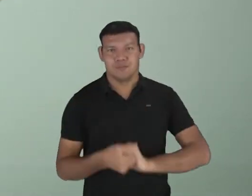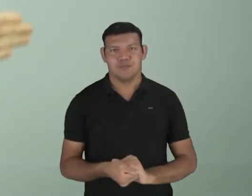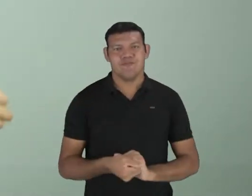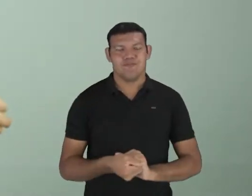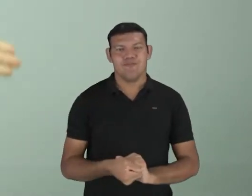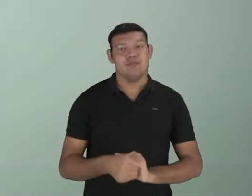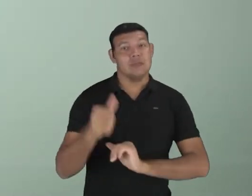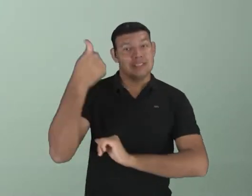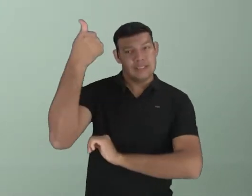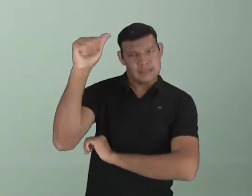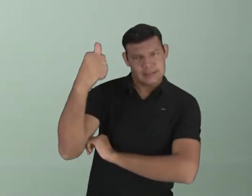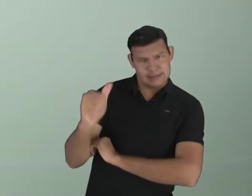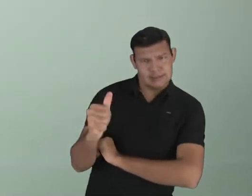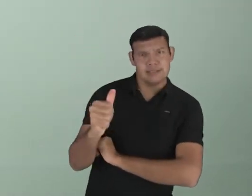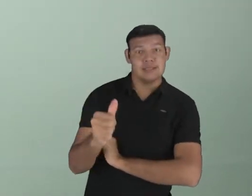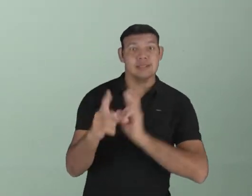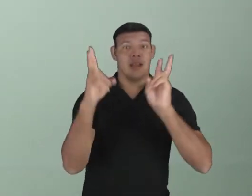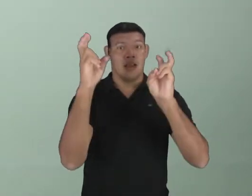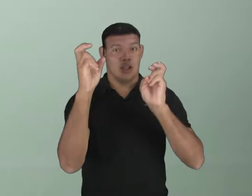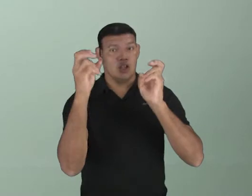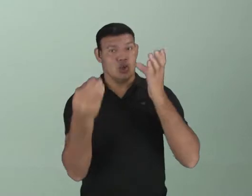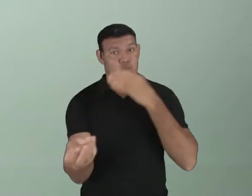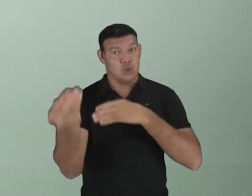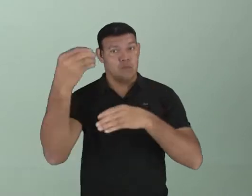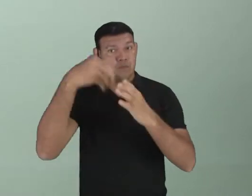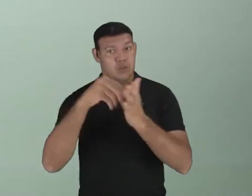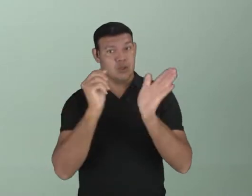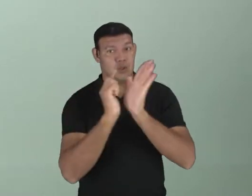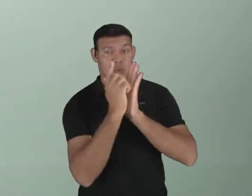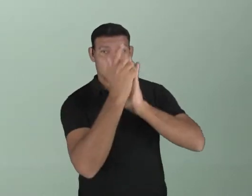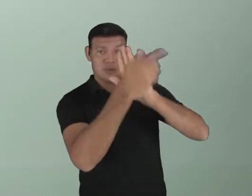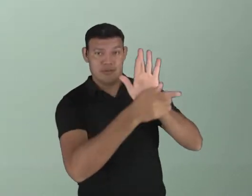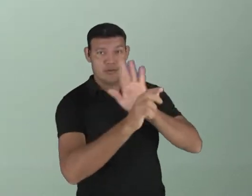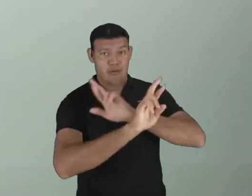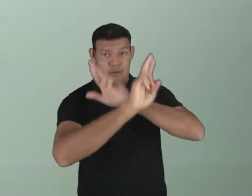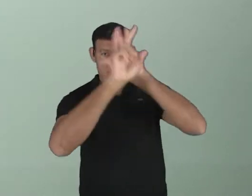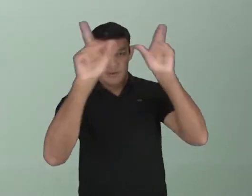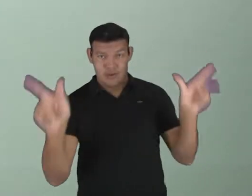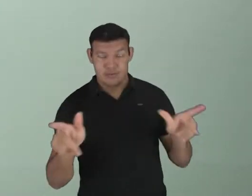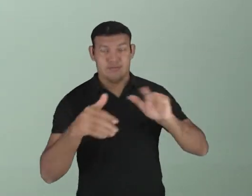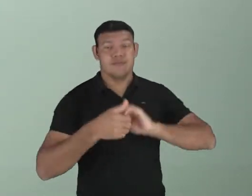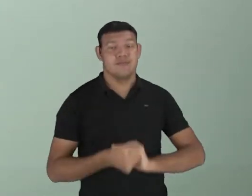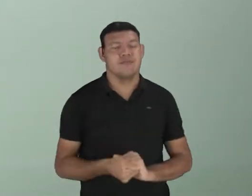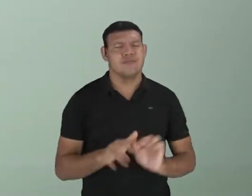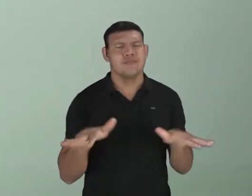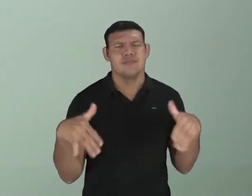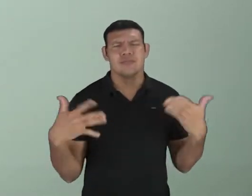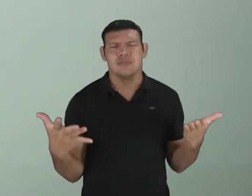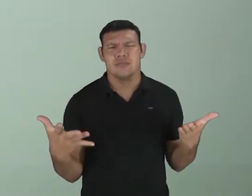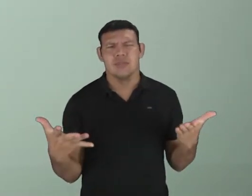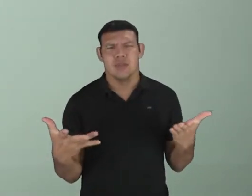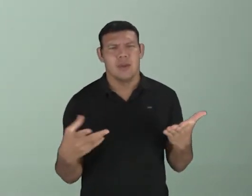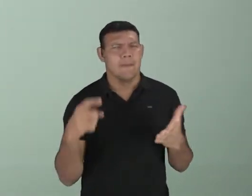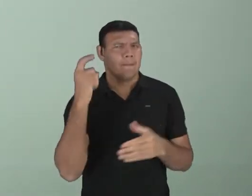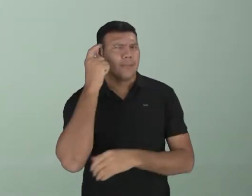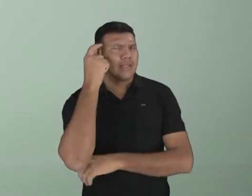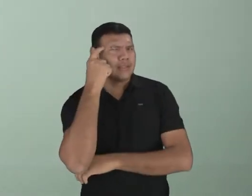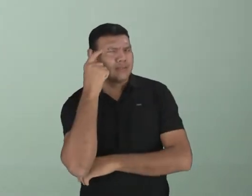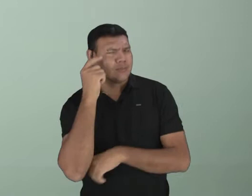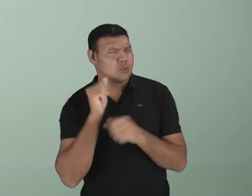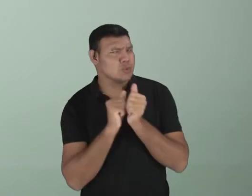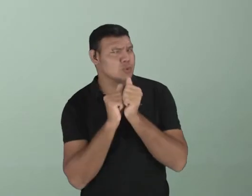o tratamento de um tema em gêneros distintos. Para isso, vamos pensar um pouquinho comigo?